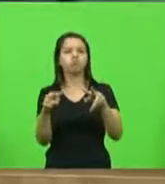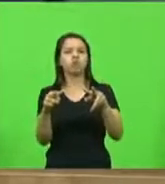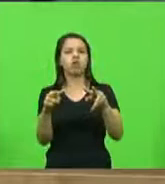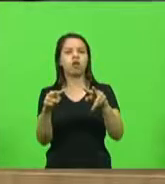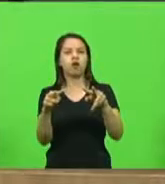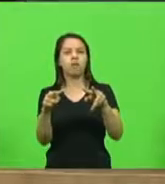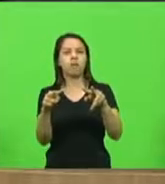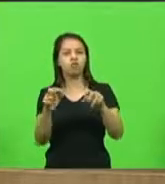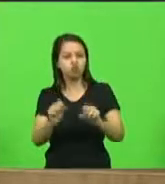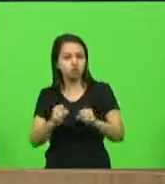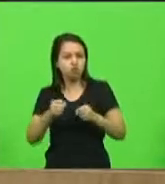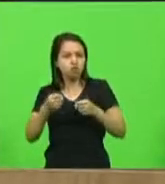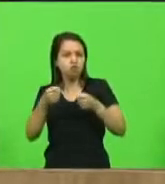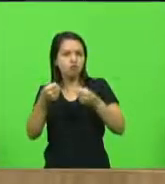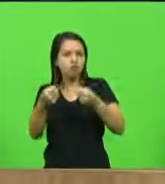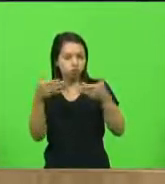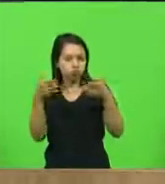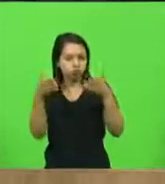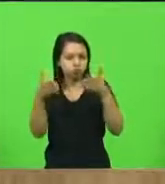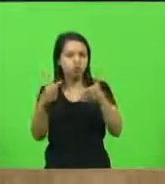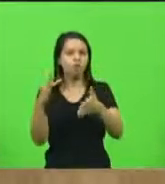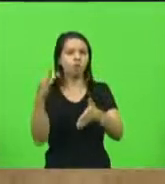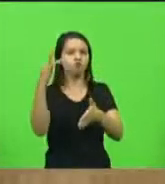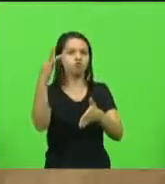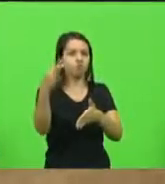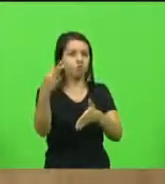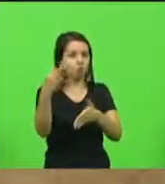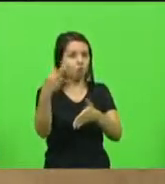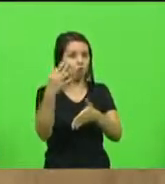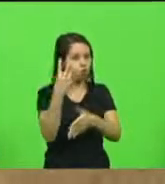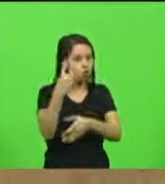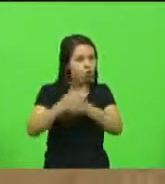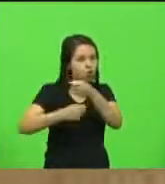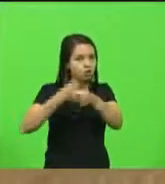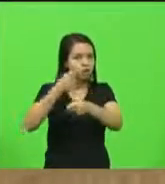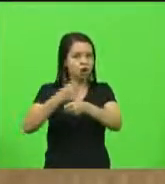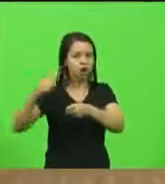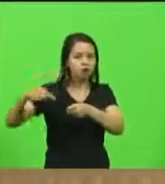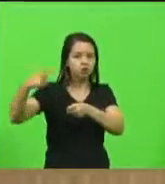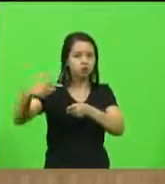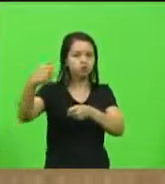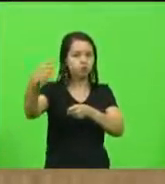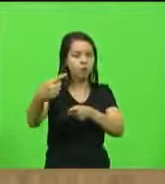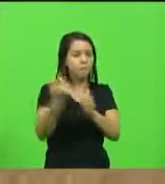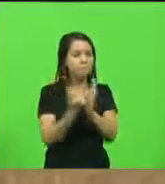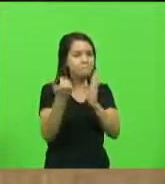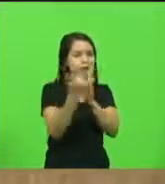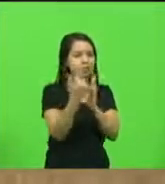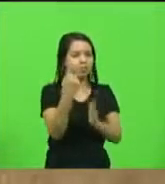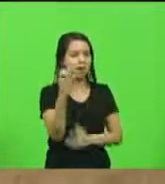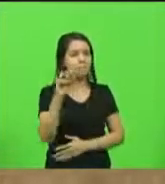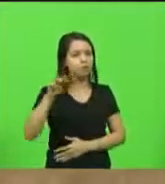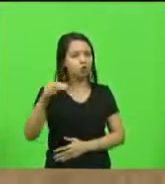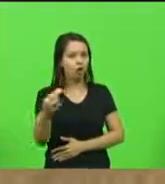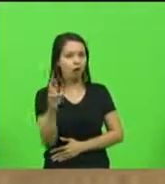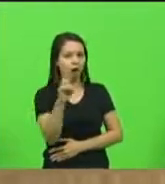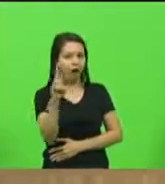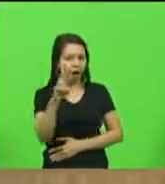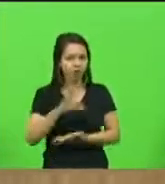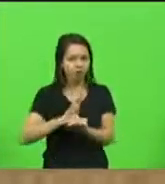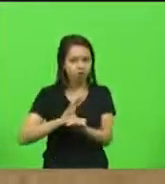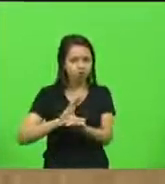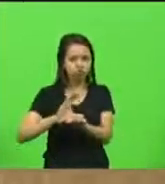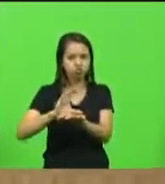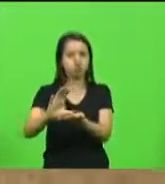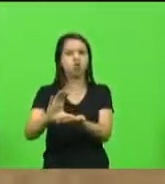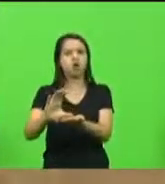futuro. Para os próximos 2 anos, mais de 10 bilhões de reais serão investidos na retomada ainda mais intensa